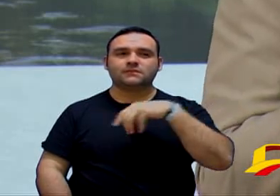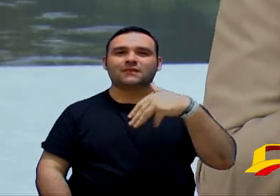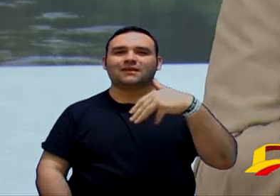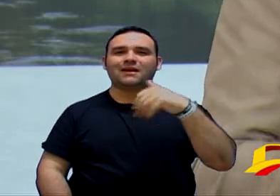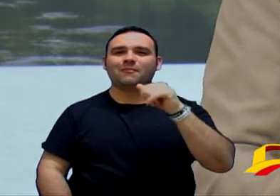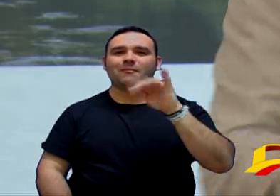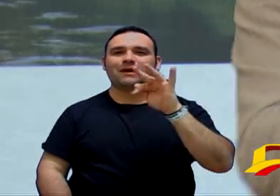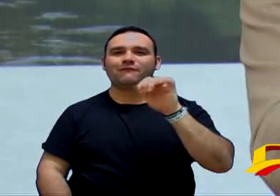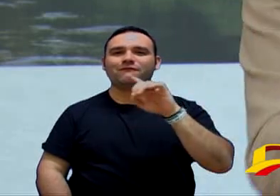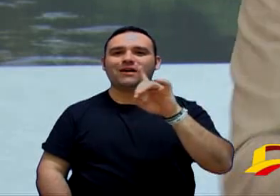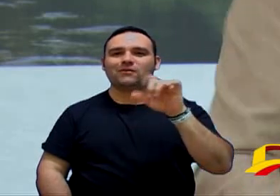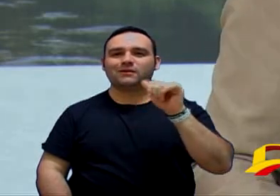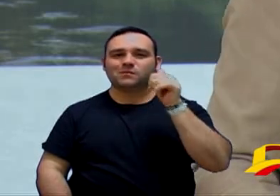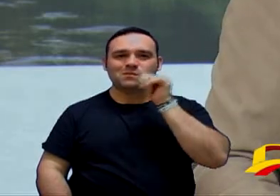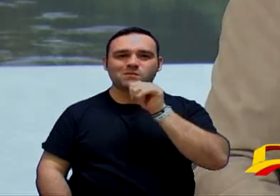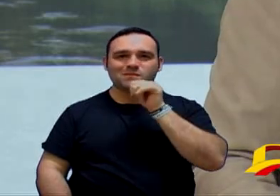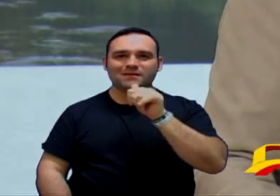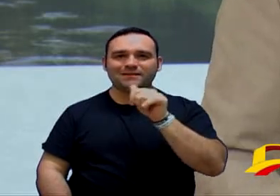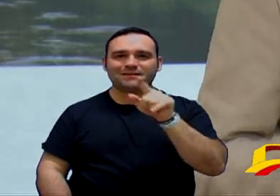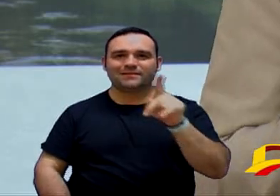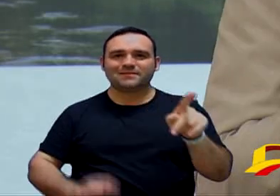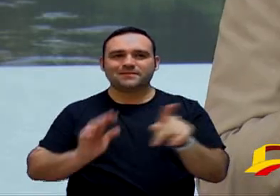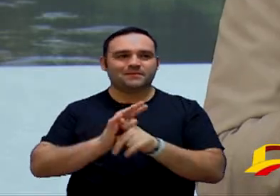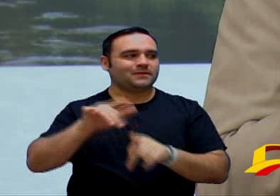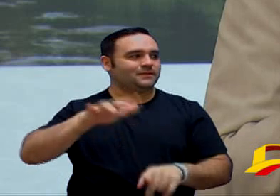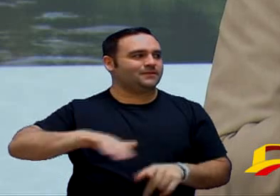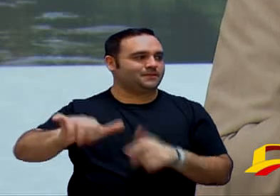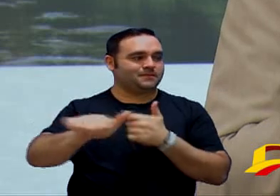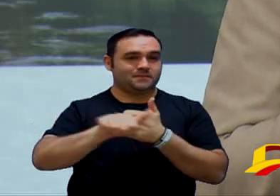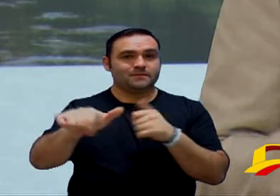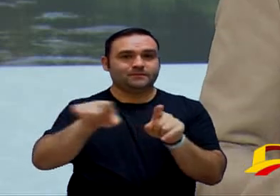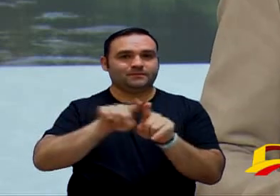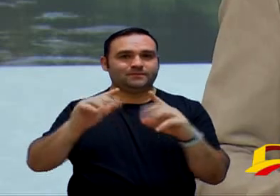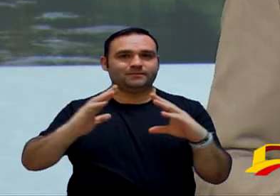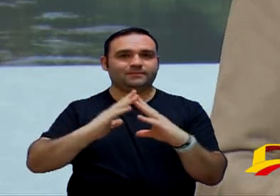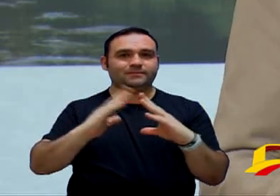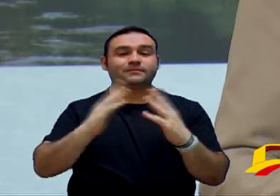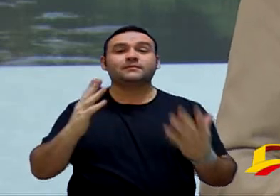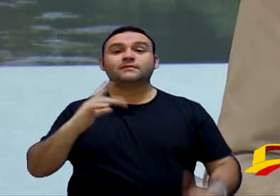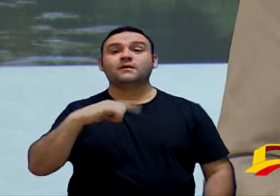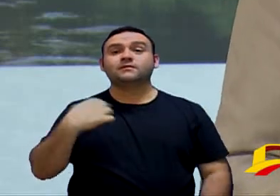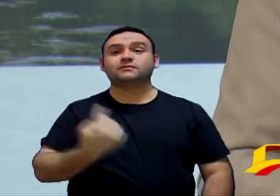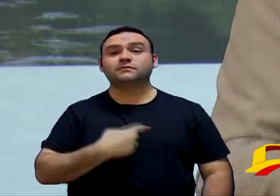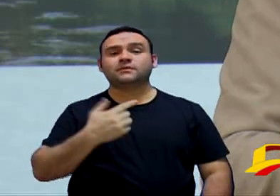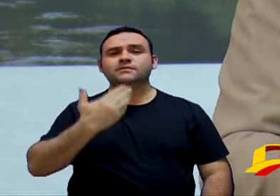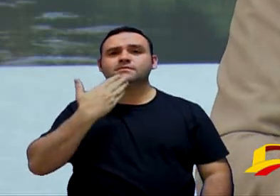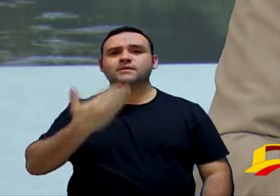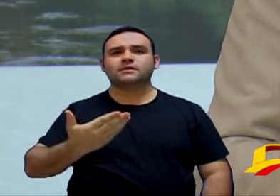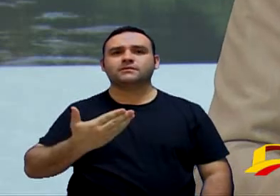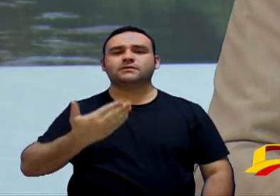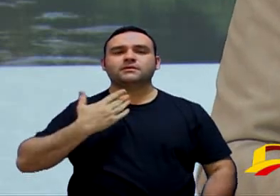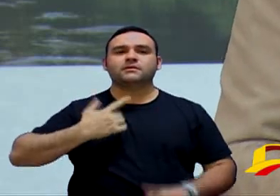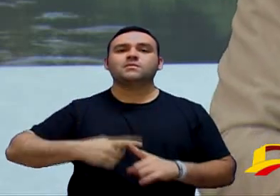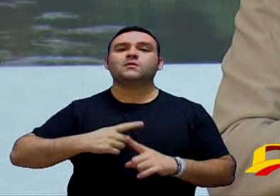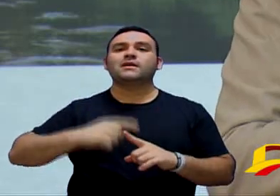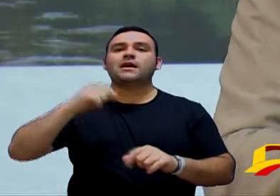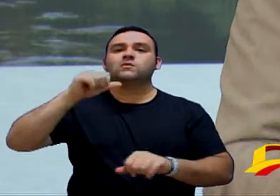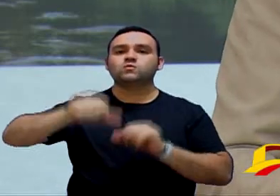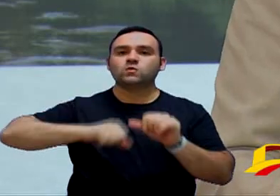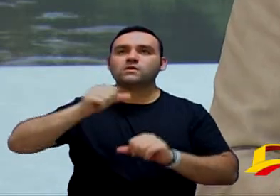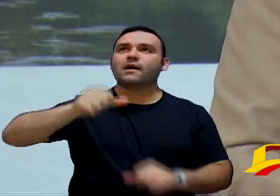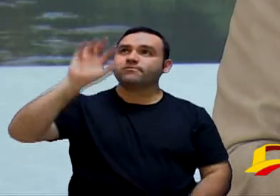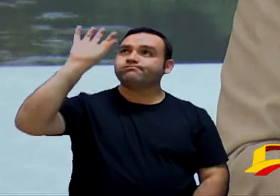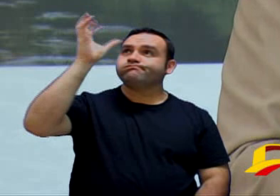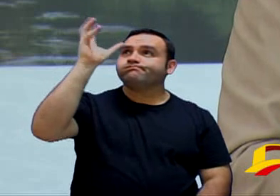lá daquela região também é a gente vem pedindo a troca